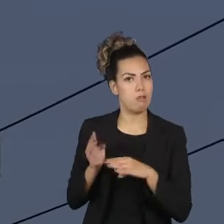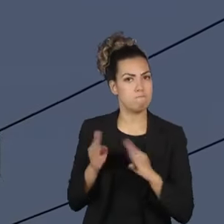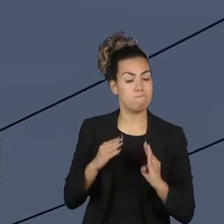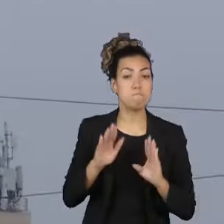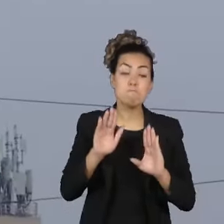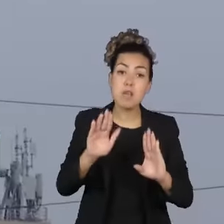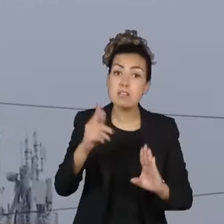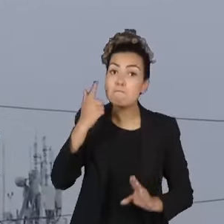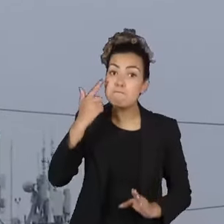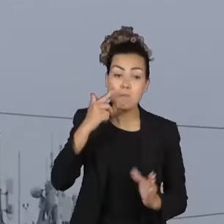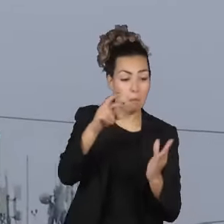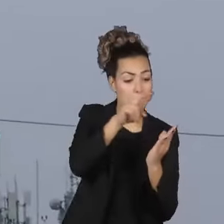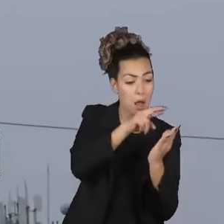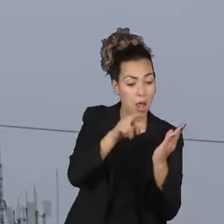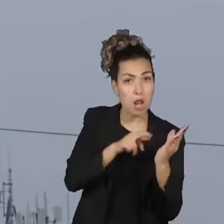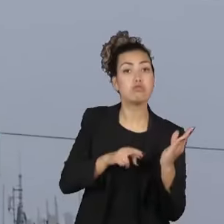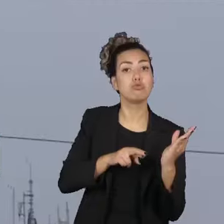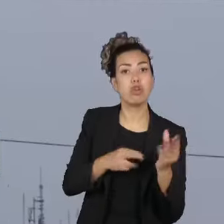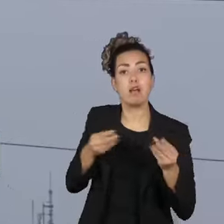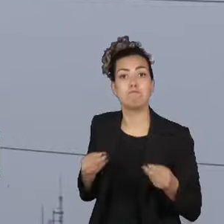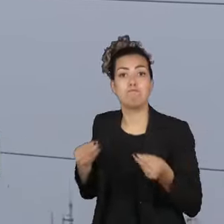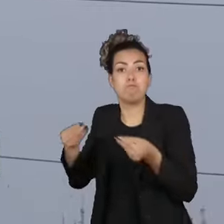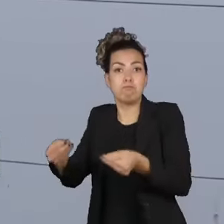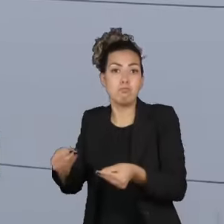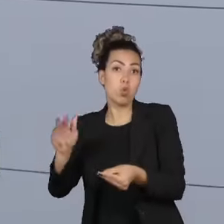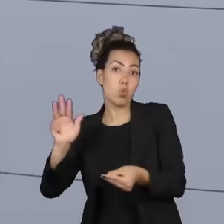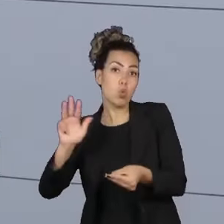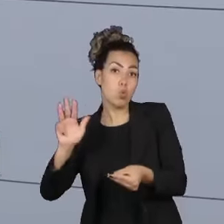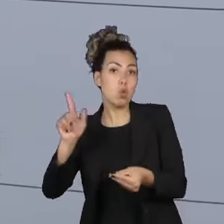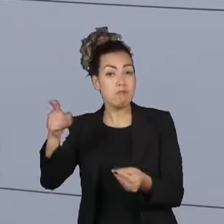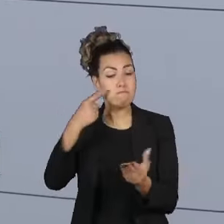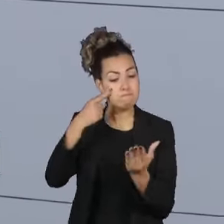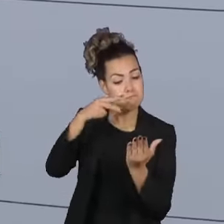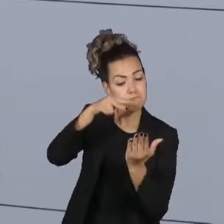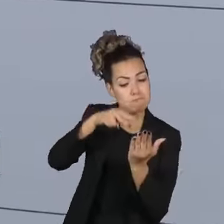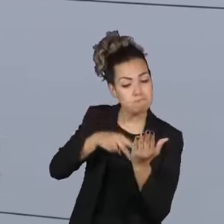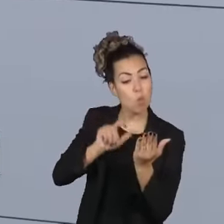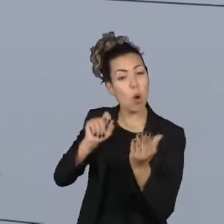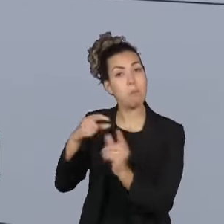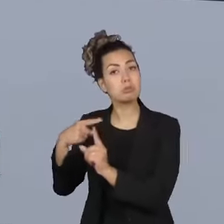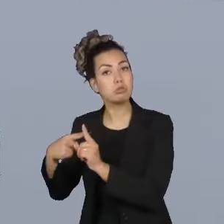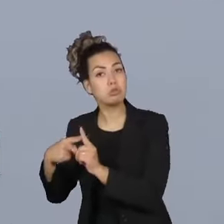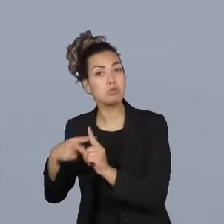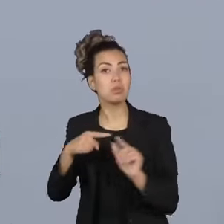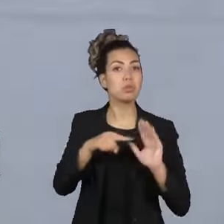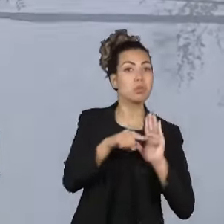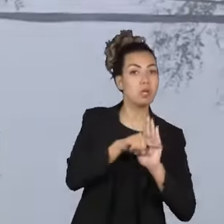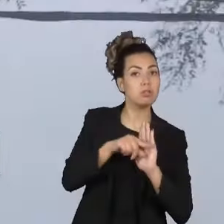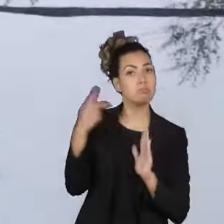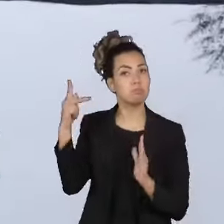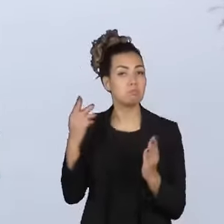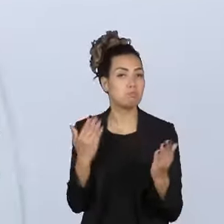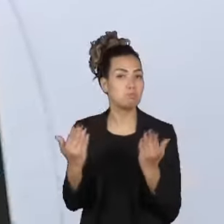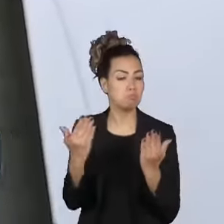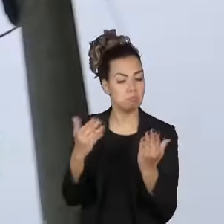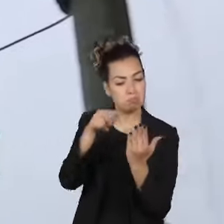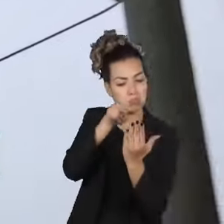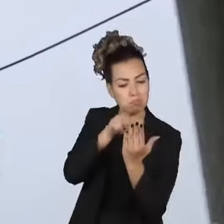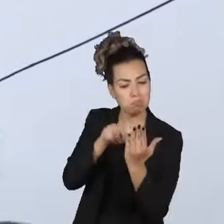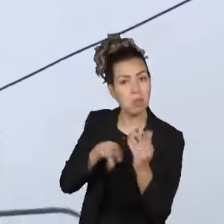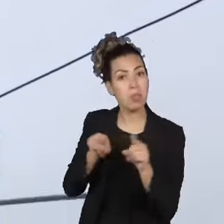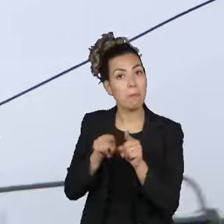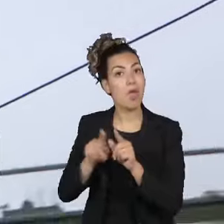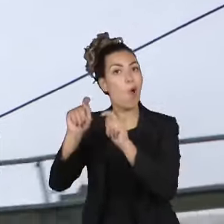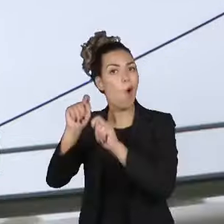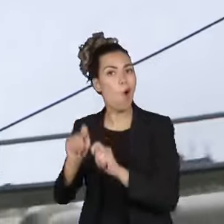receber um relatório com todos os prós e contras. Além das questões econômicas e ambientais, ele também deve